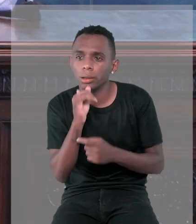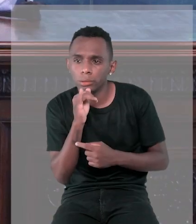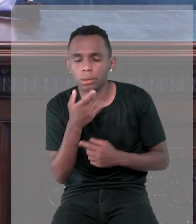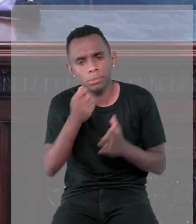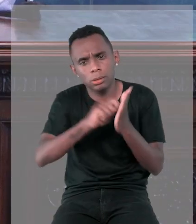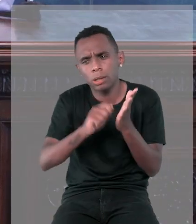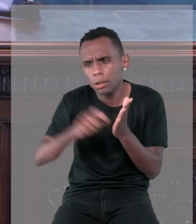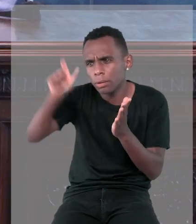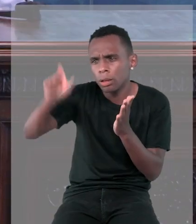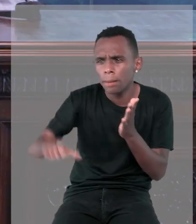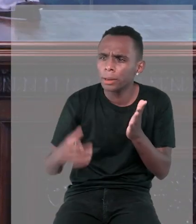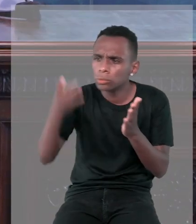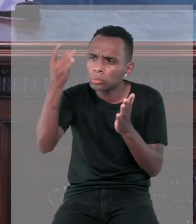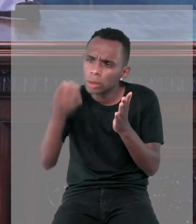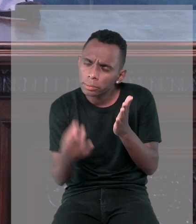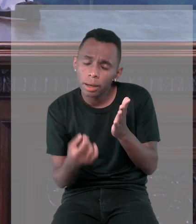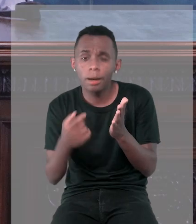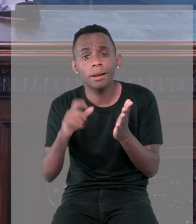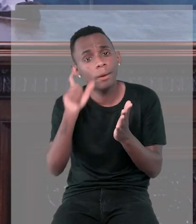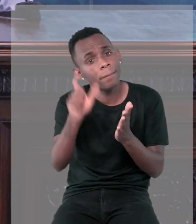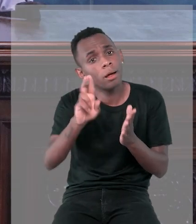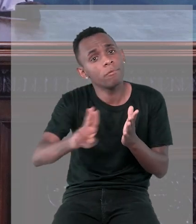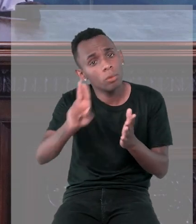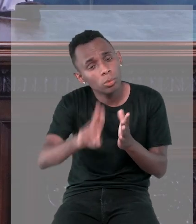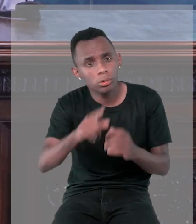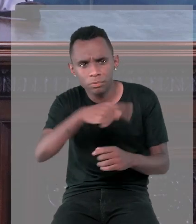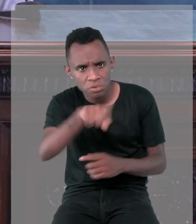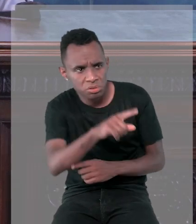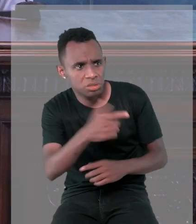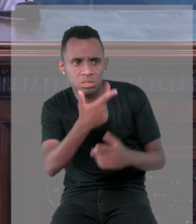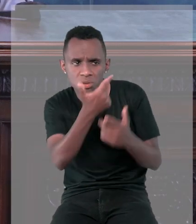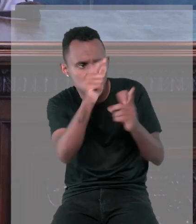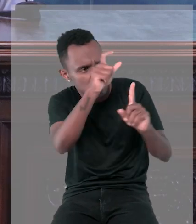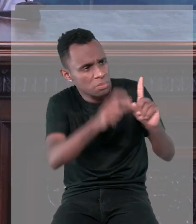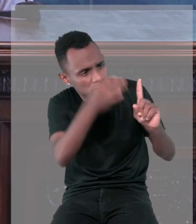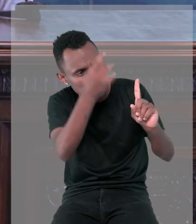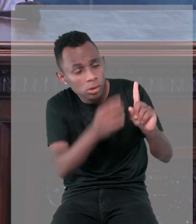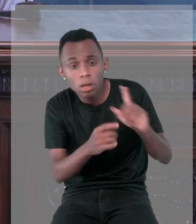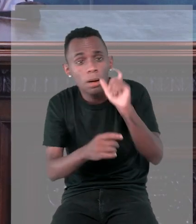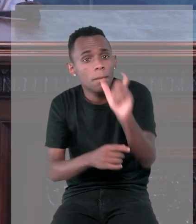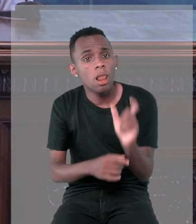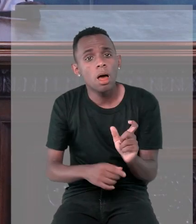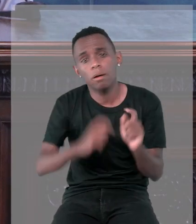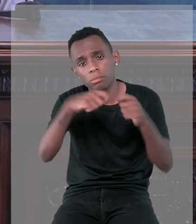descrever qualquer um e vocês vão descrever qualquer outra pessoa, a gente usa a